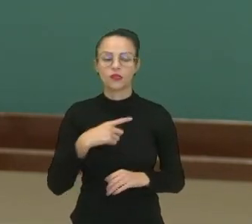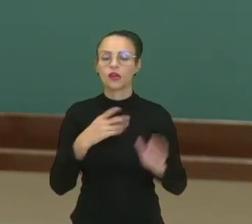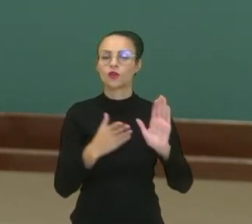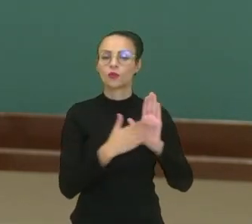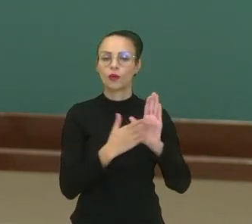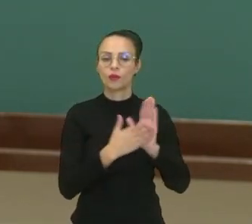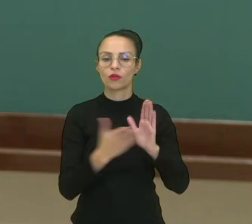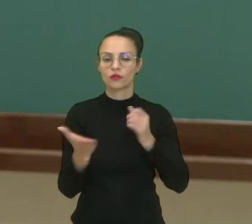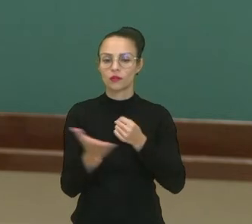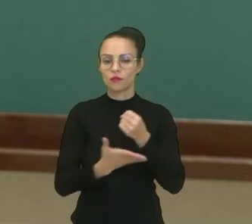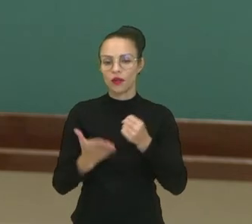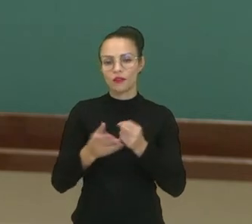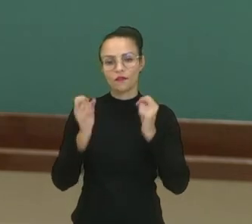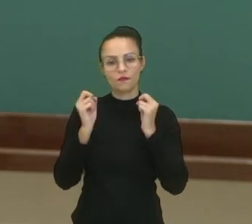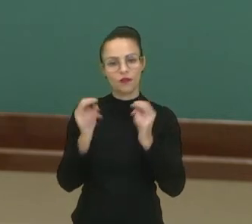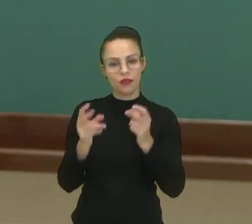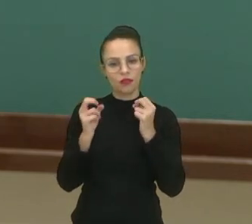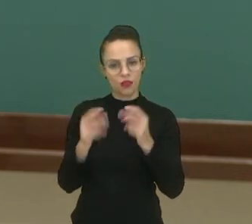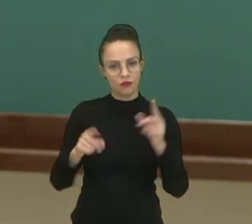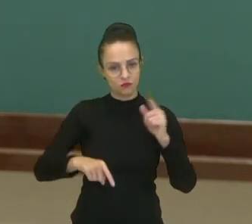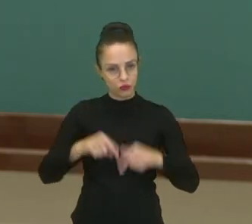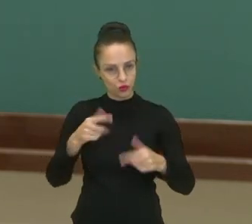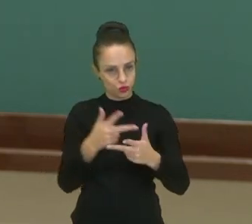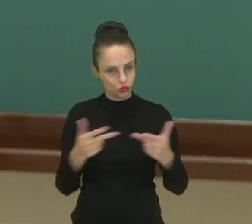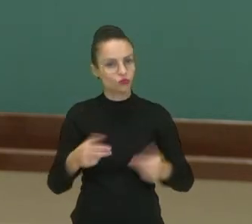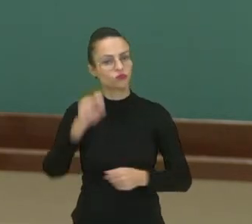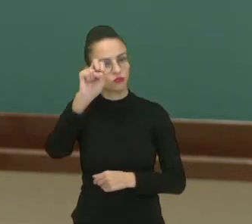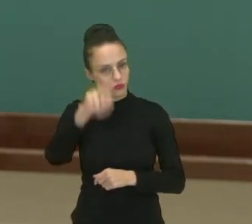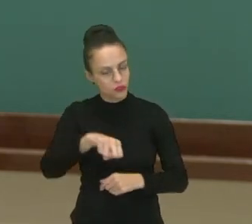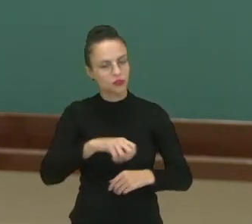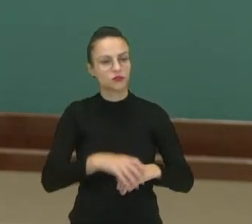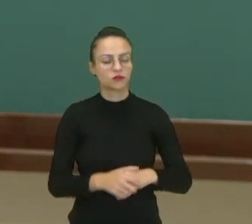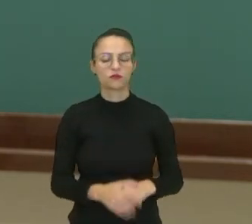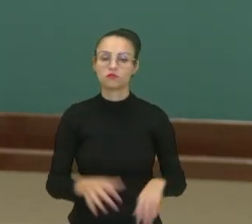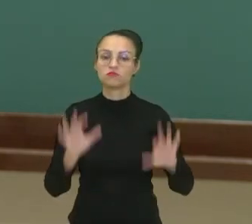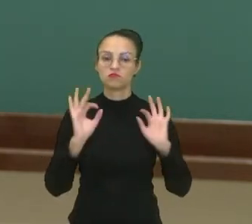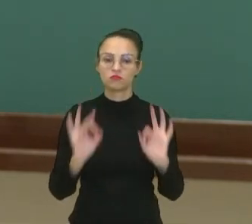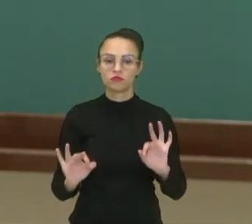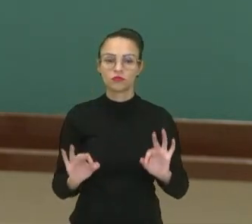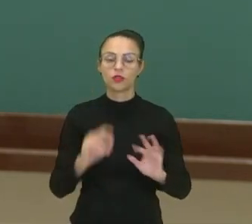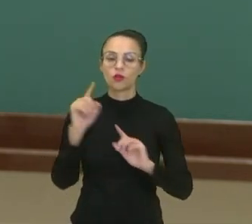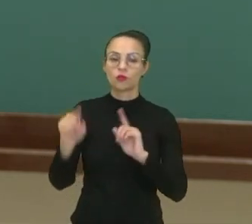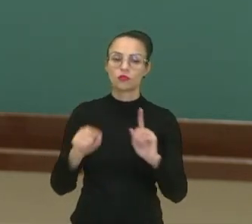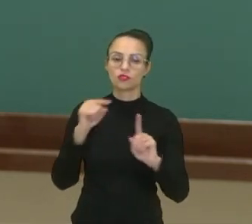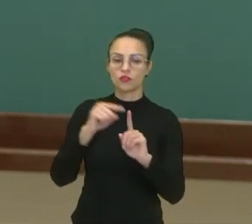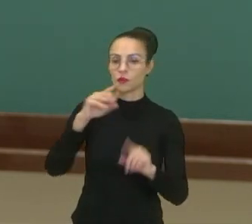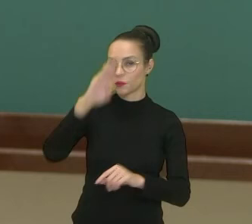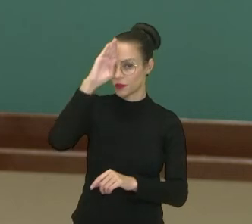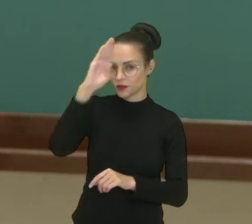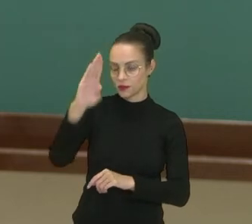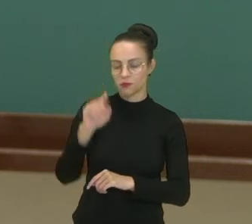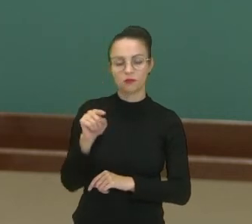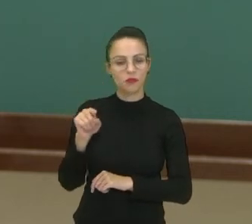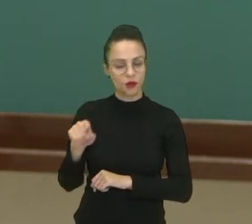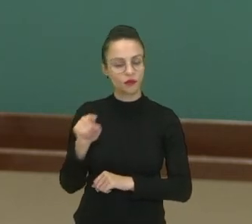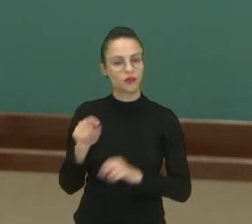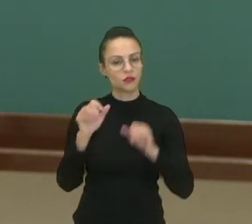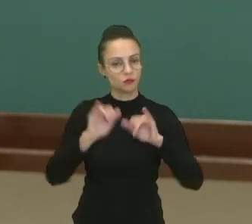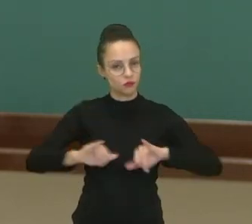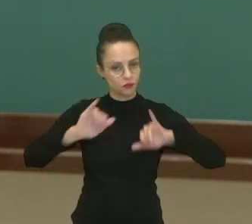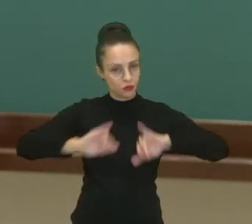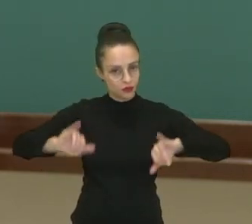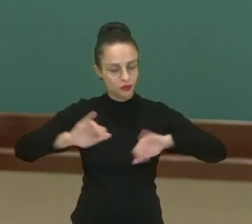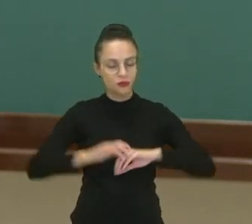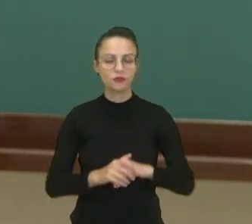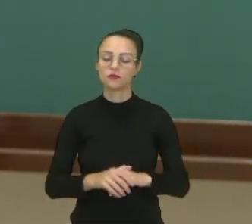proposta básica vender um produto. Sim, com certeza, é a finalidade principal da propaganda.